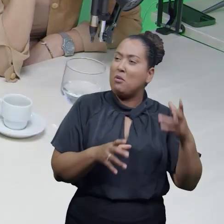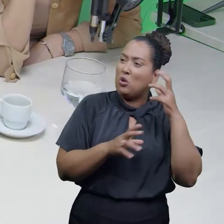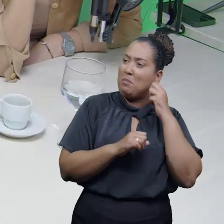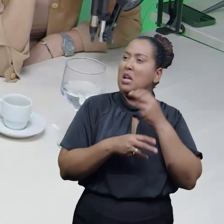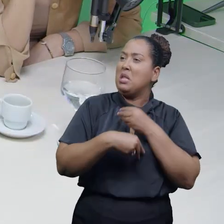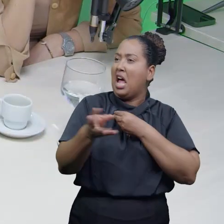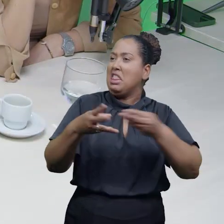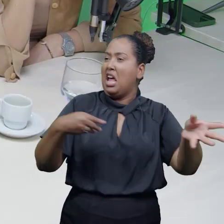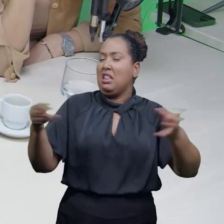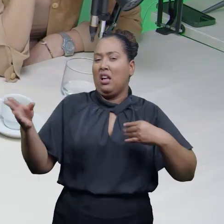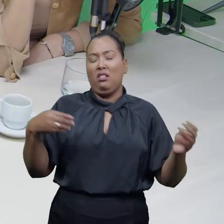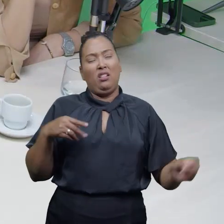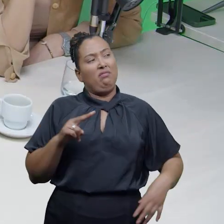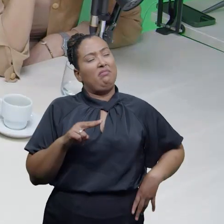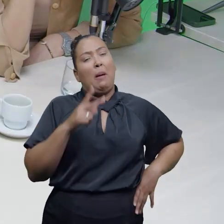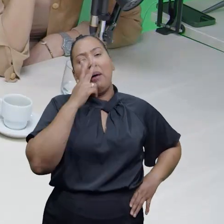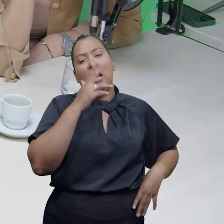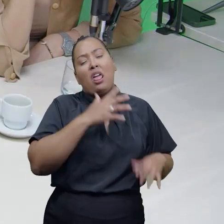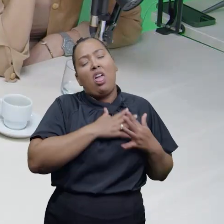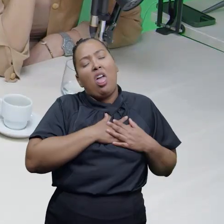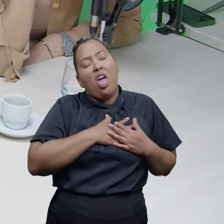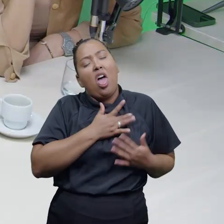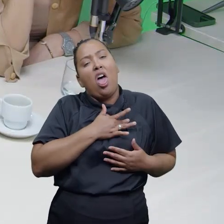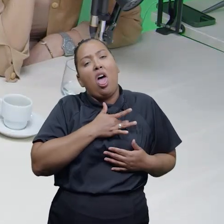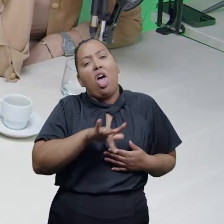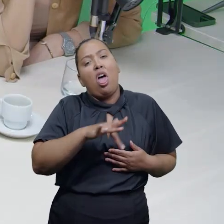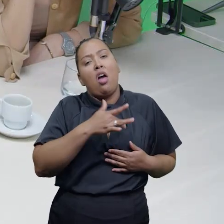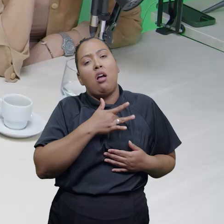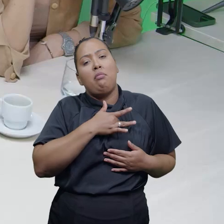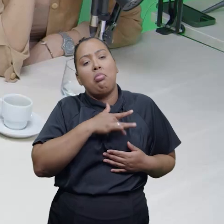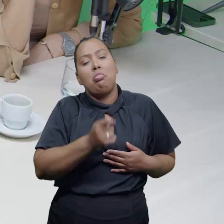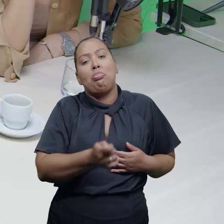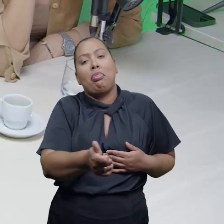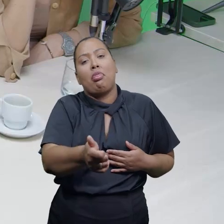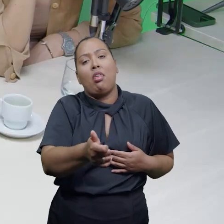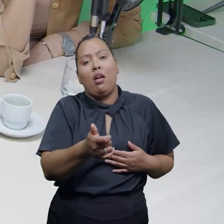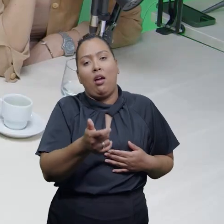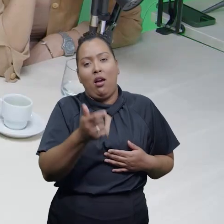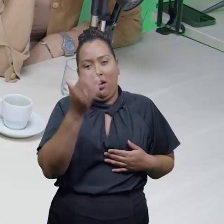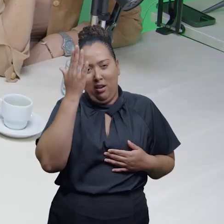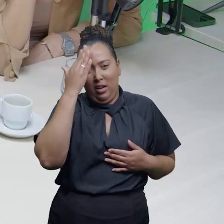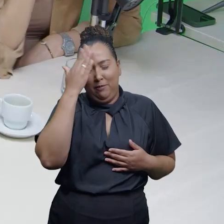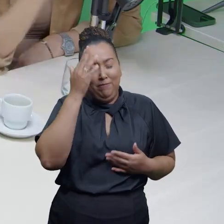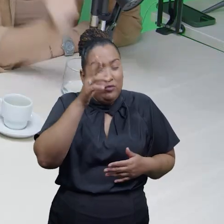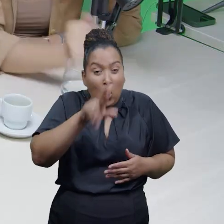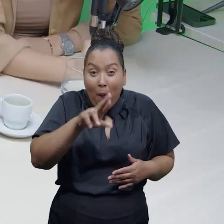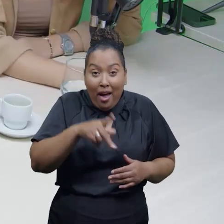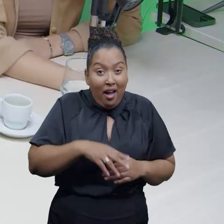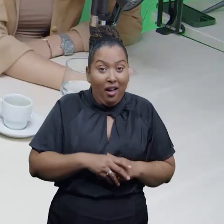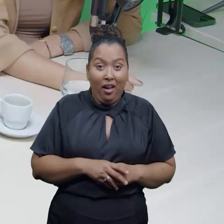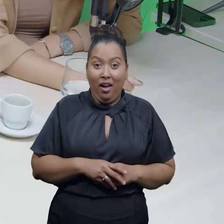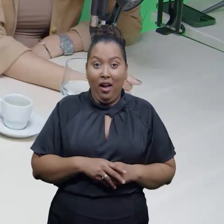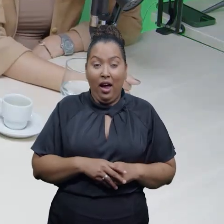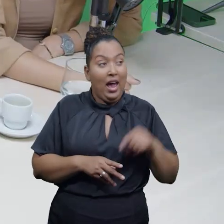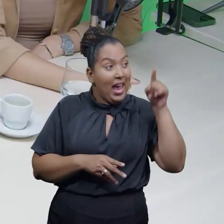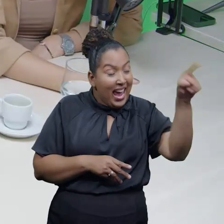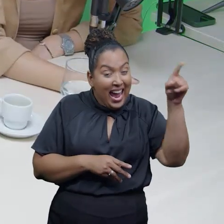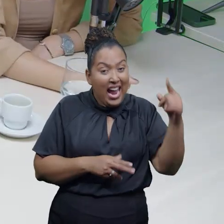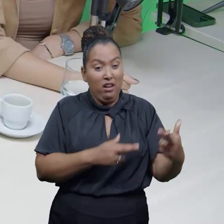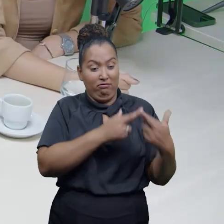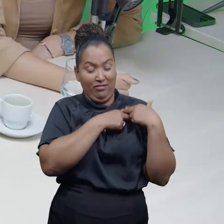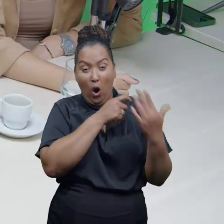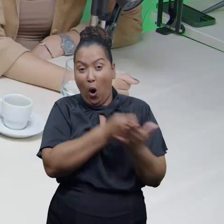um lugar para dormir, como se aquilo fosse uma caridade, ou como se aquilo fosse uma bondade. Não é isso,